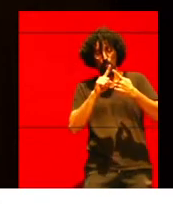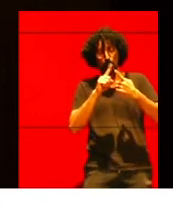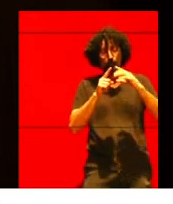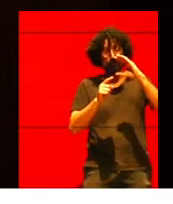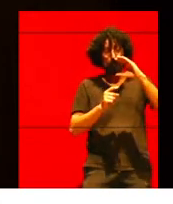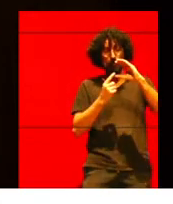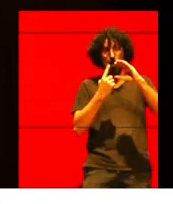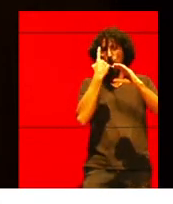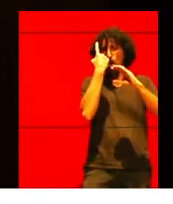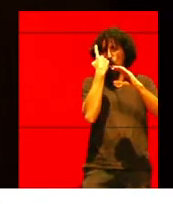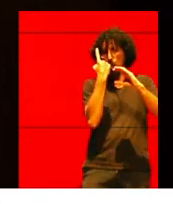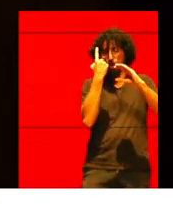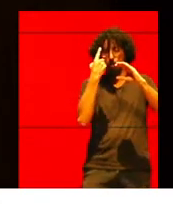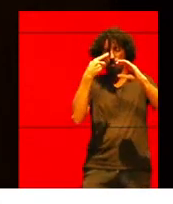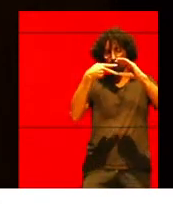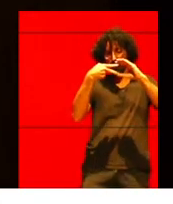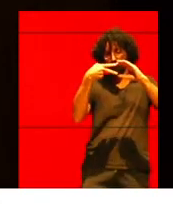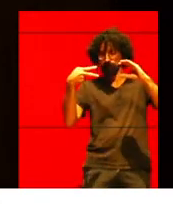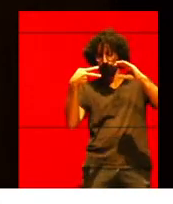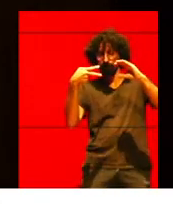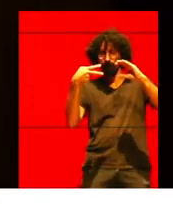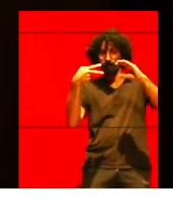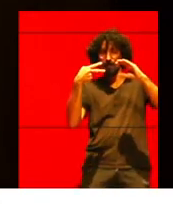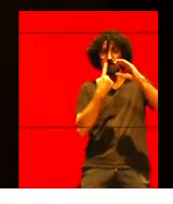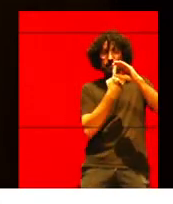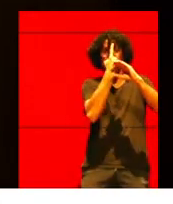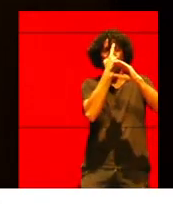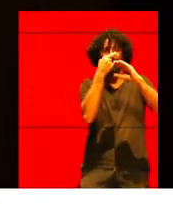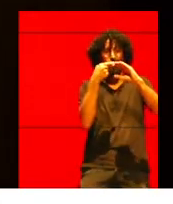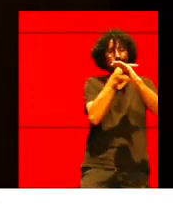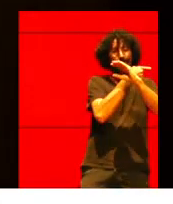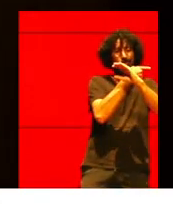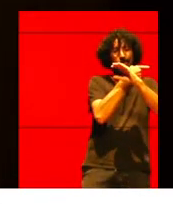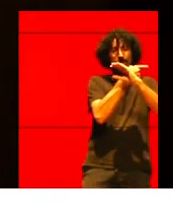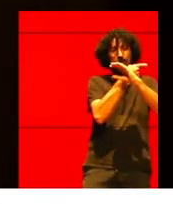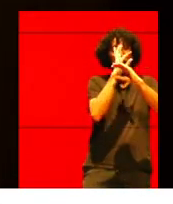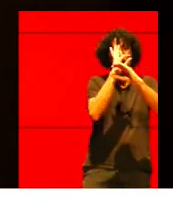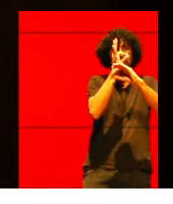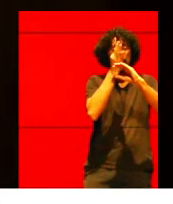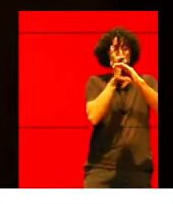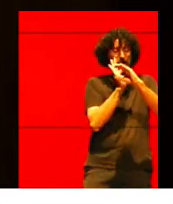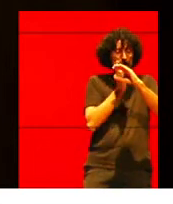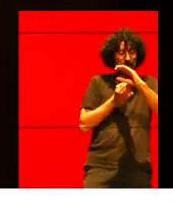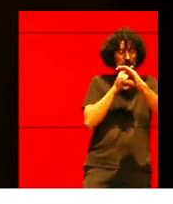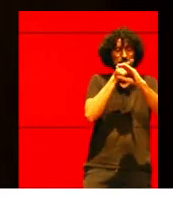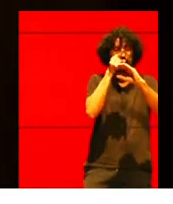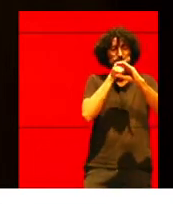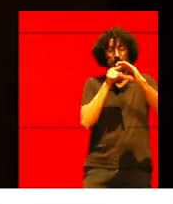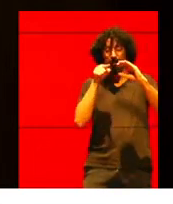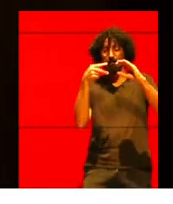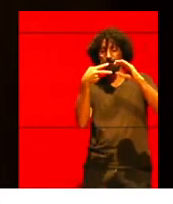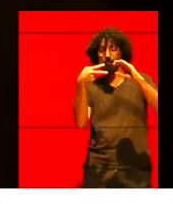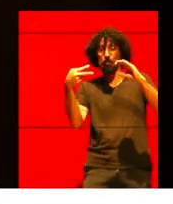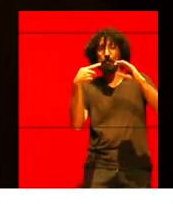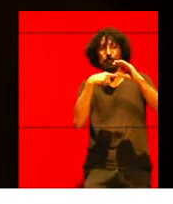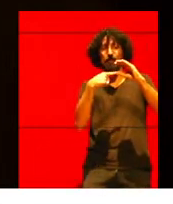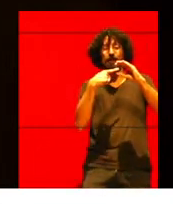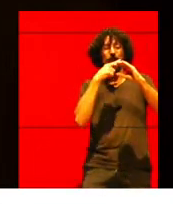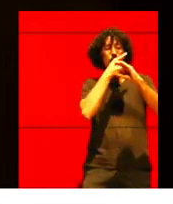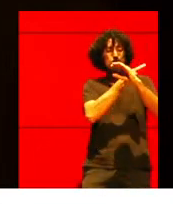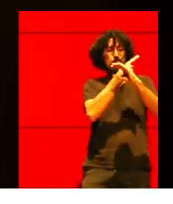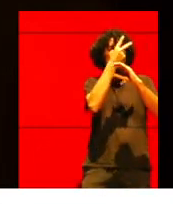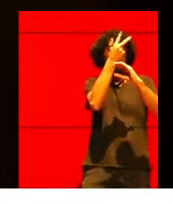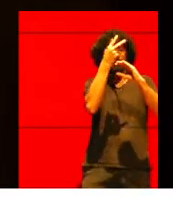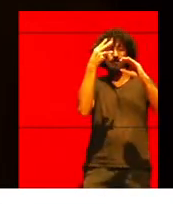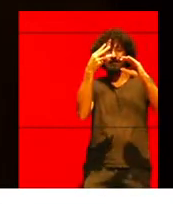uma dupla ligação e duas ligações, porque assim vai completar quantas?